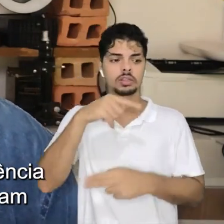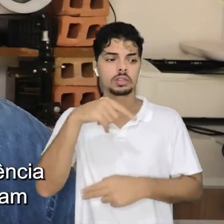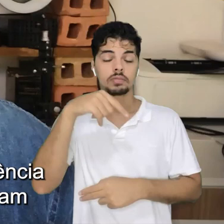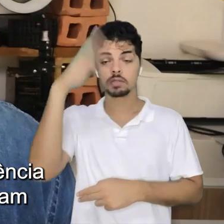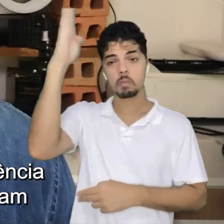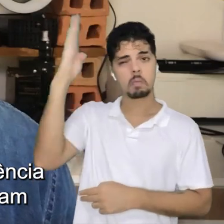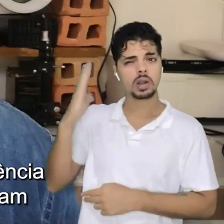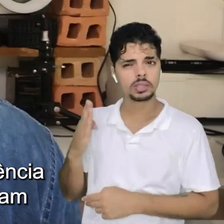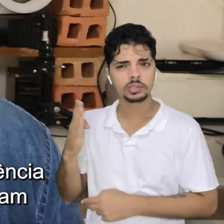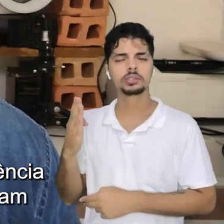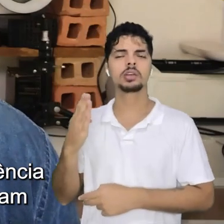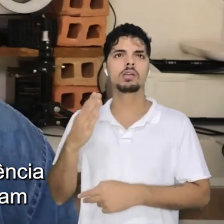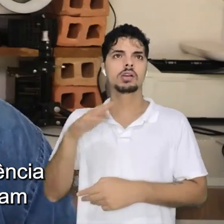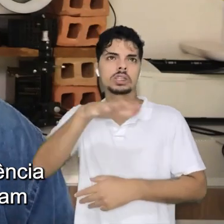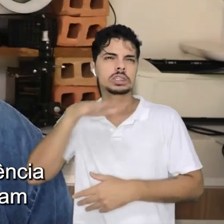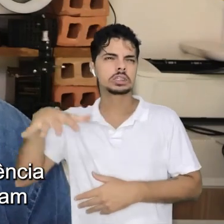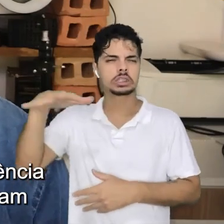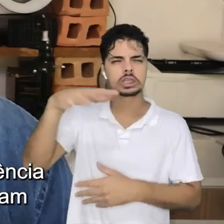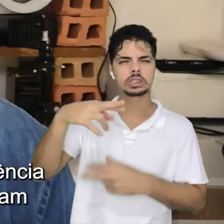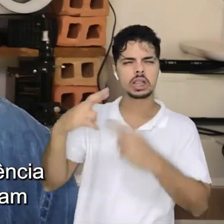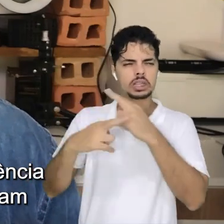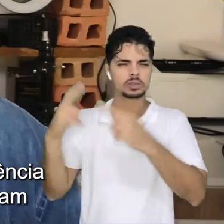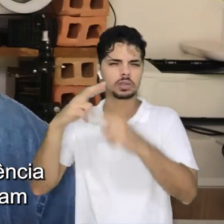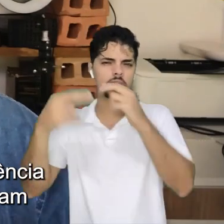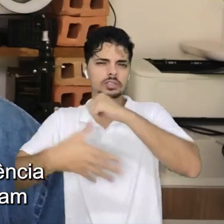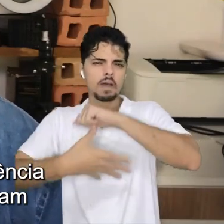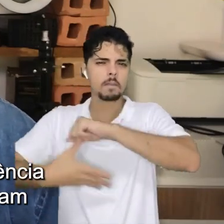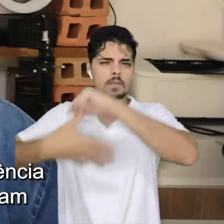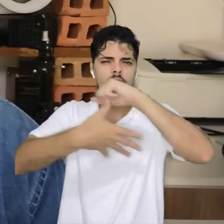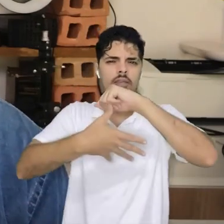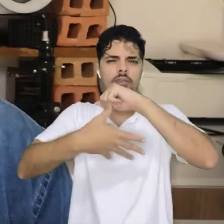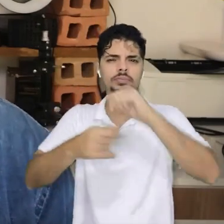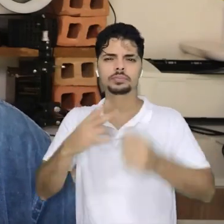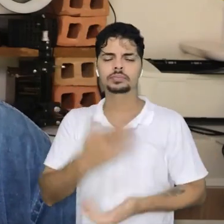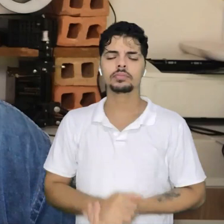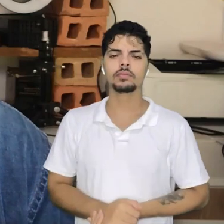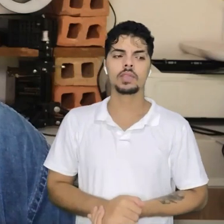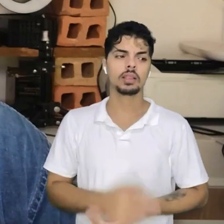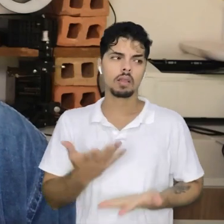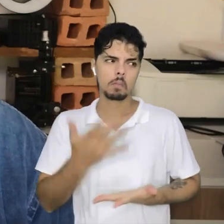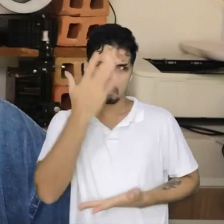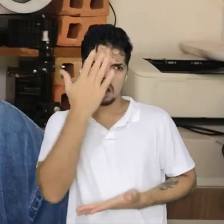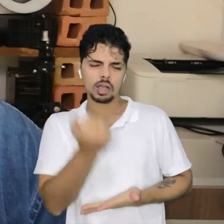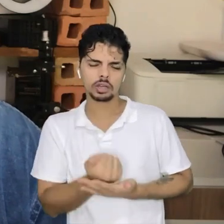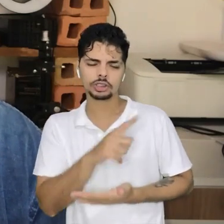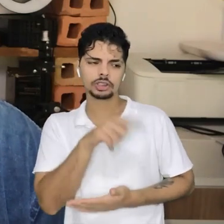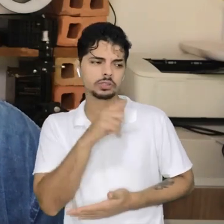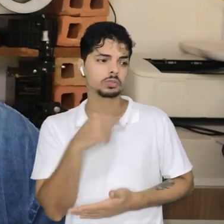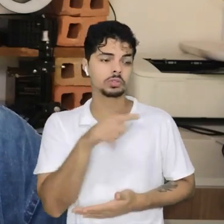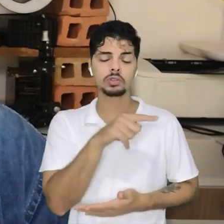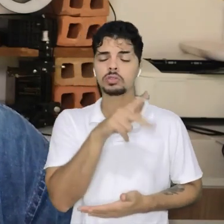que ao invés de celebrar a independência brasileira os países vizinhos adotaram uma postura de desconfiança e